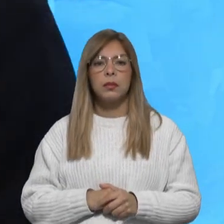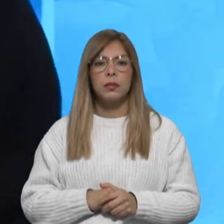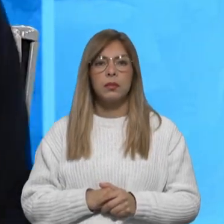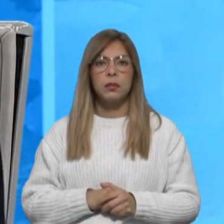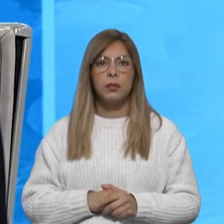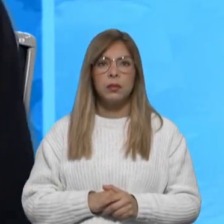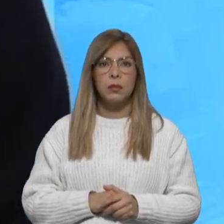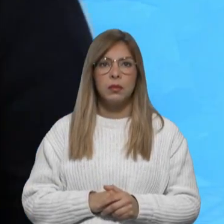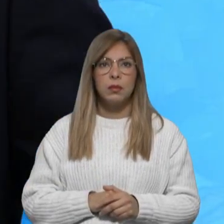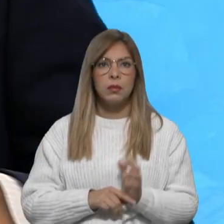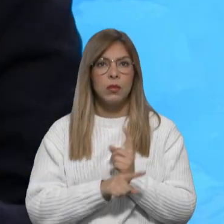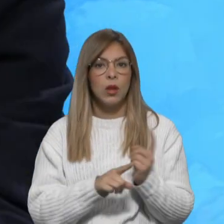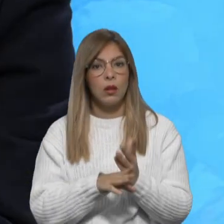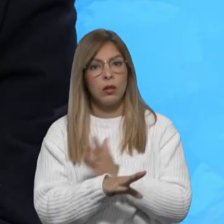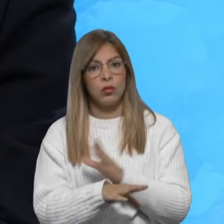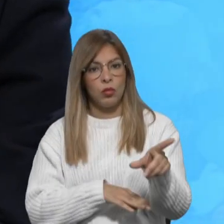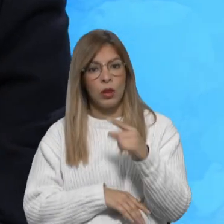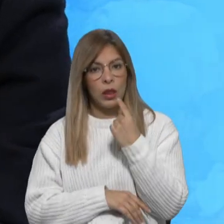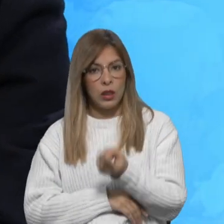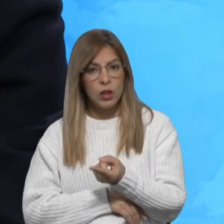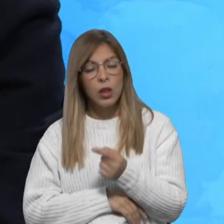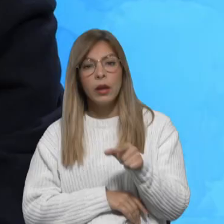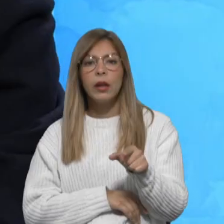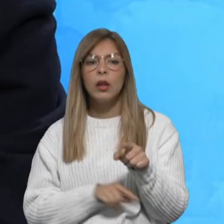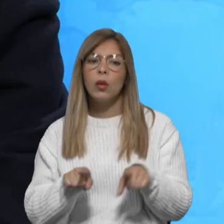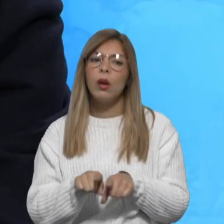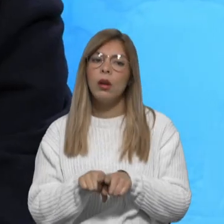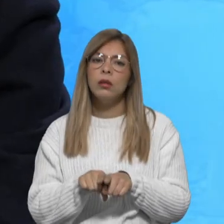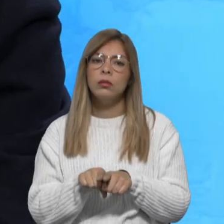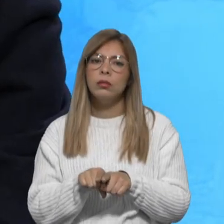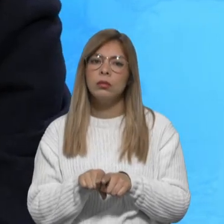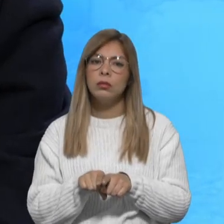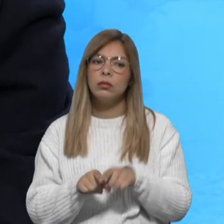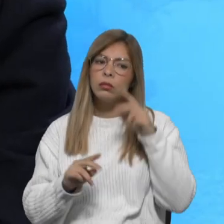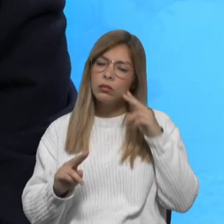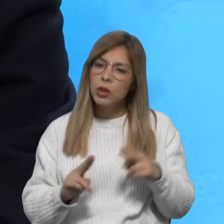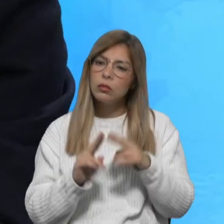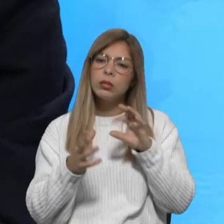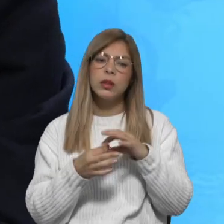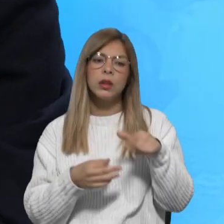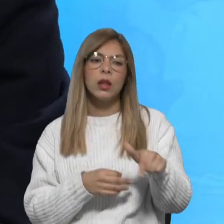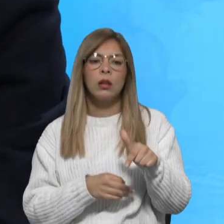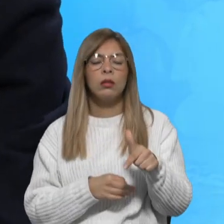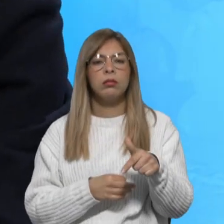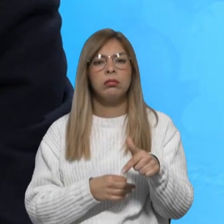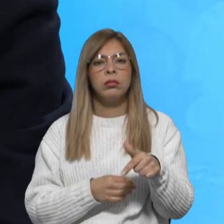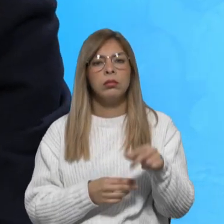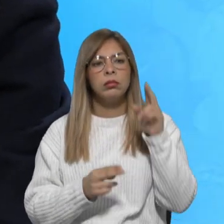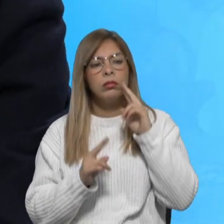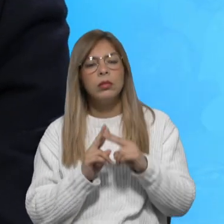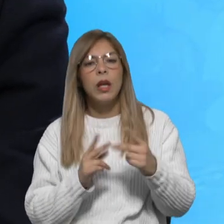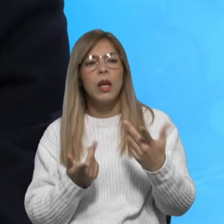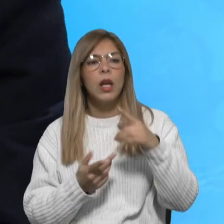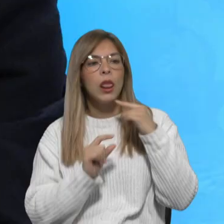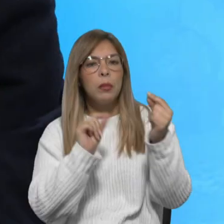até da forma que o Carlos dizia, de ser um ponto de encontro, um ponto de debate, um ponto de diálogo. Não vamos ali, embora obviamente tenhamos pessoas